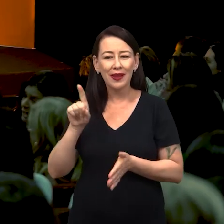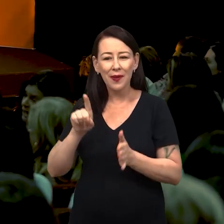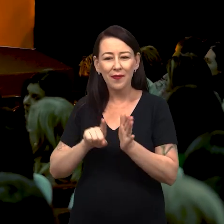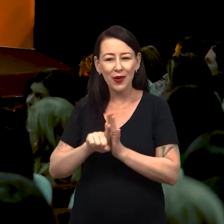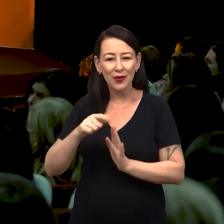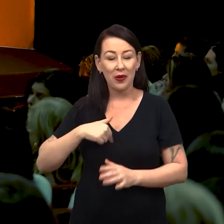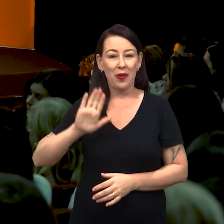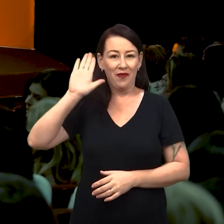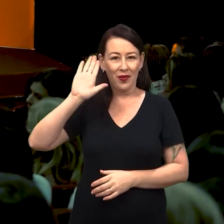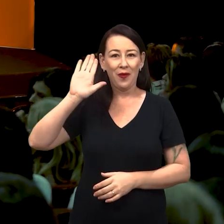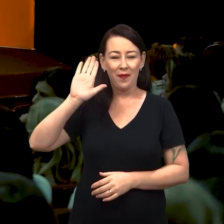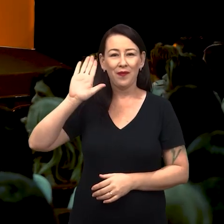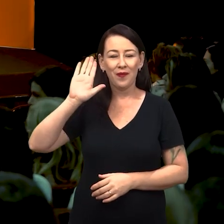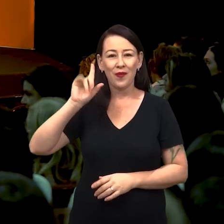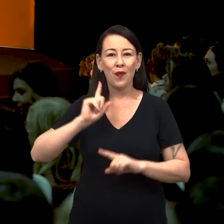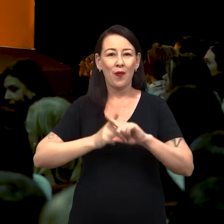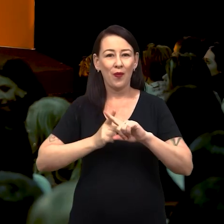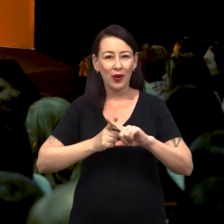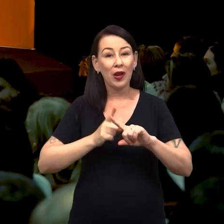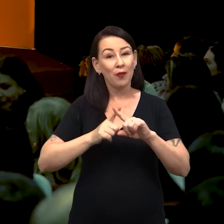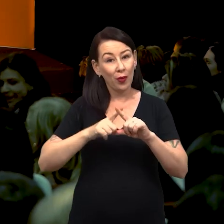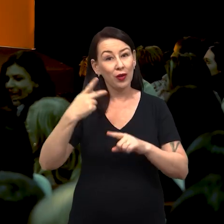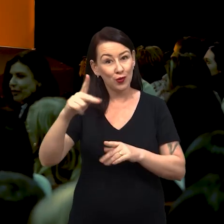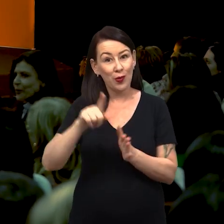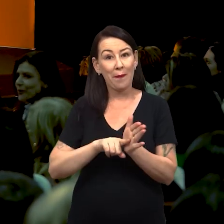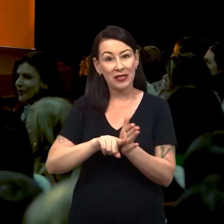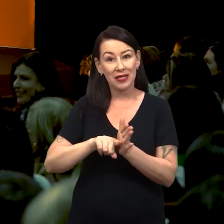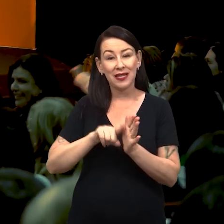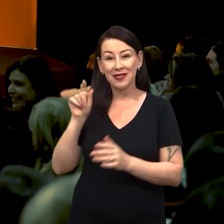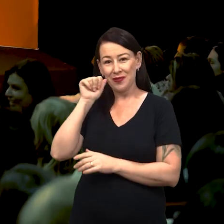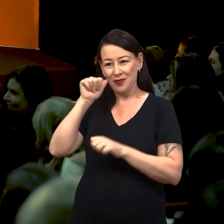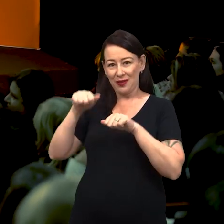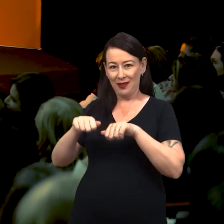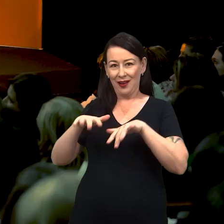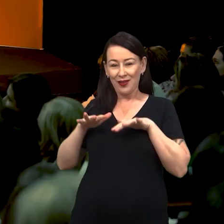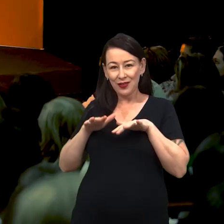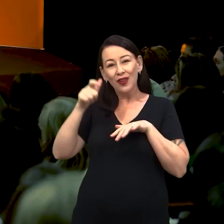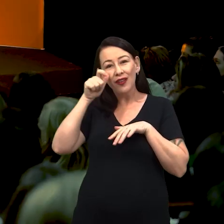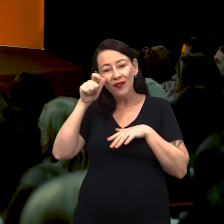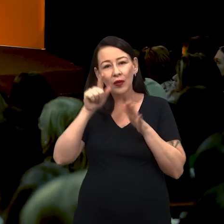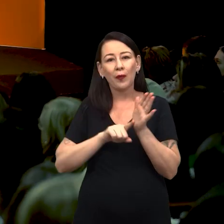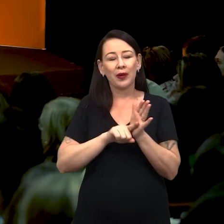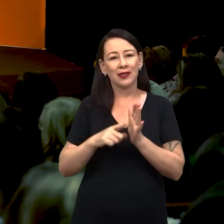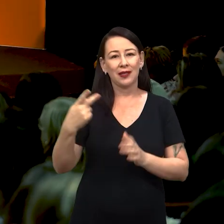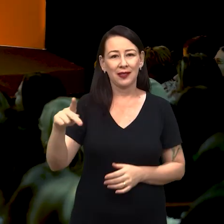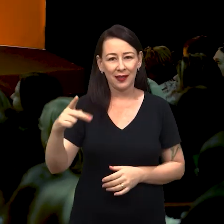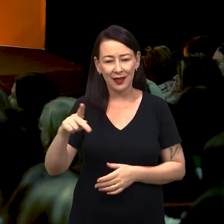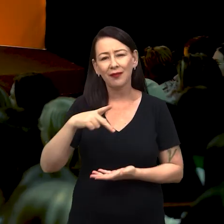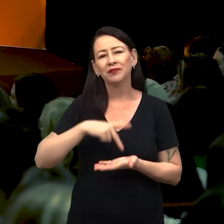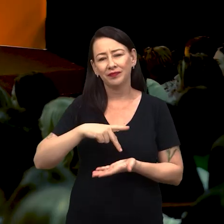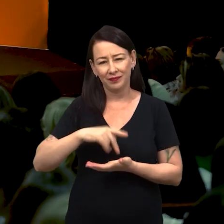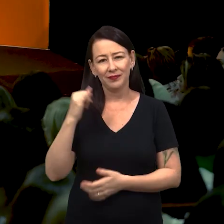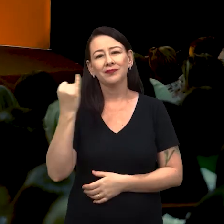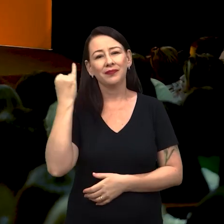mão, né? Graças à sua pesquisa, eu conheci. Então, realmente, o registro é essencial. Mas